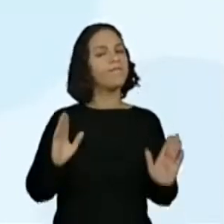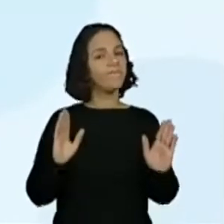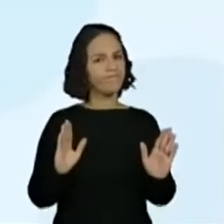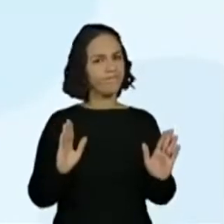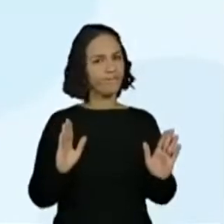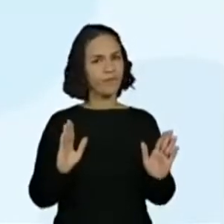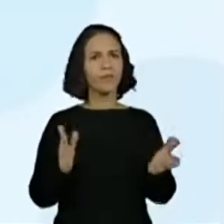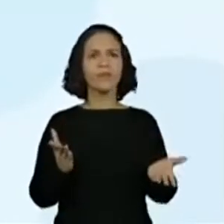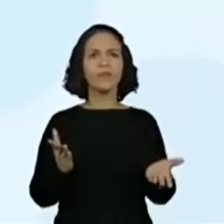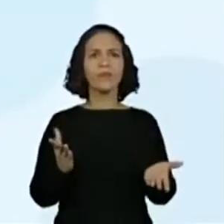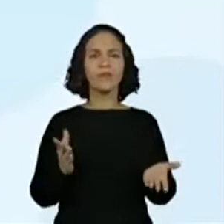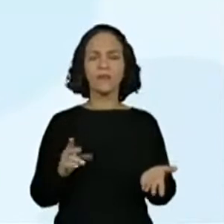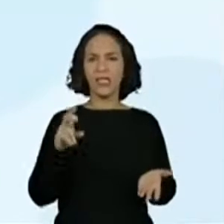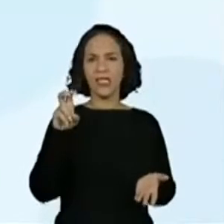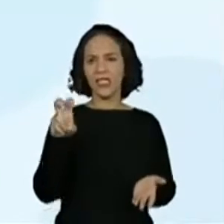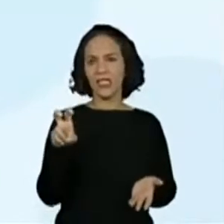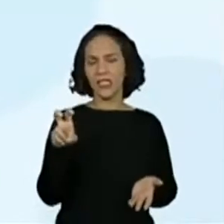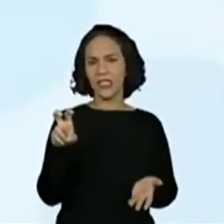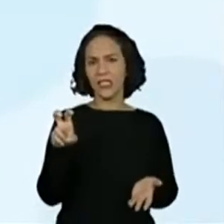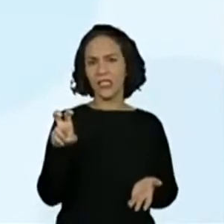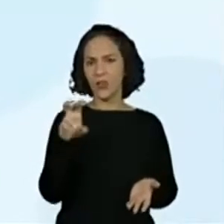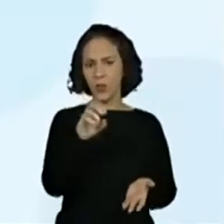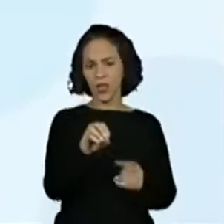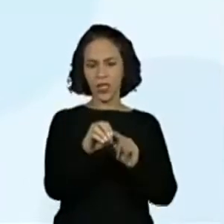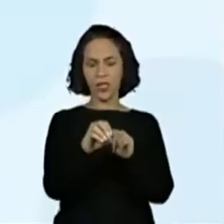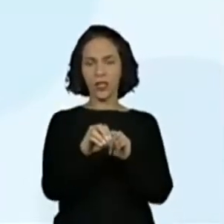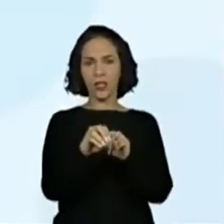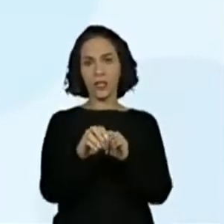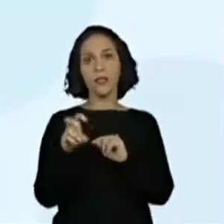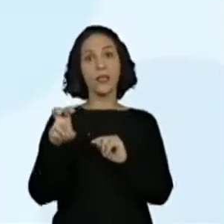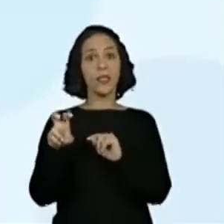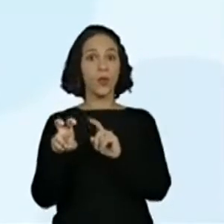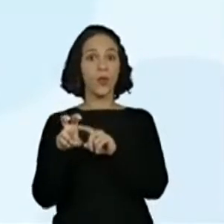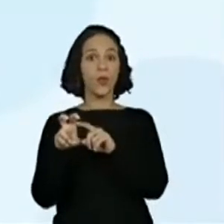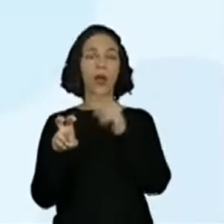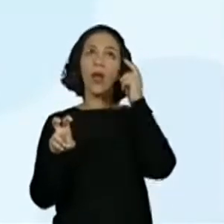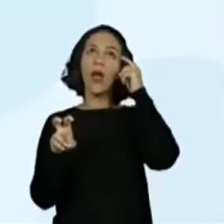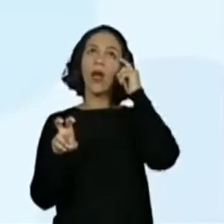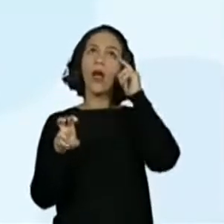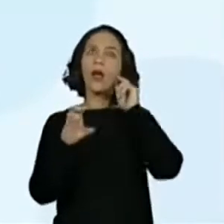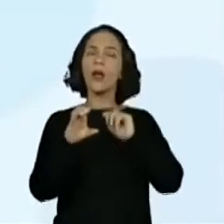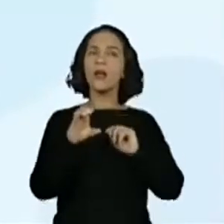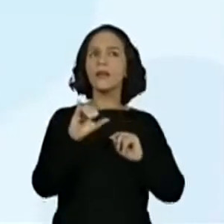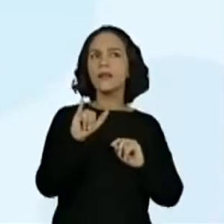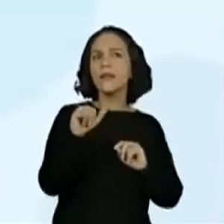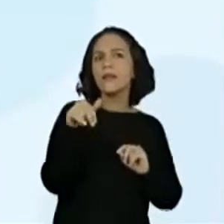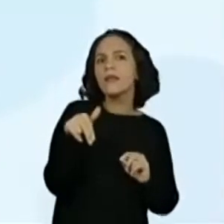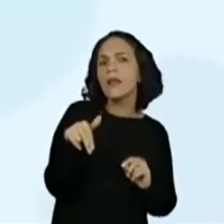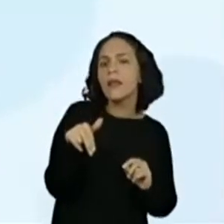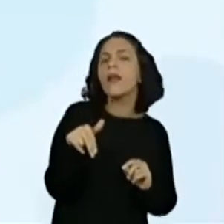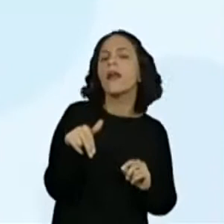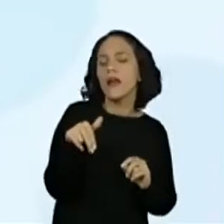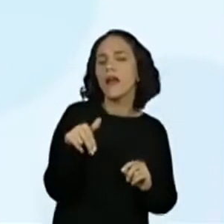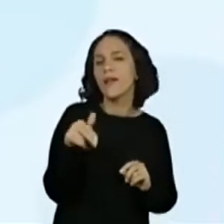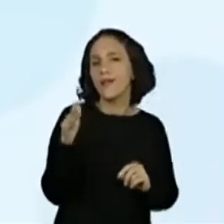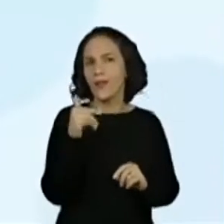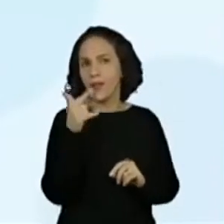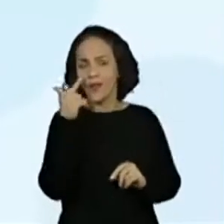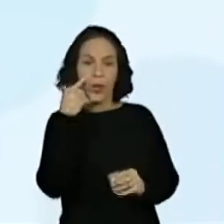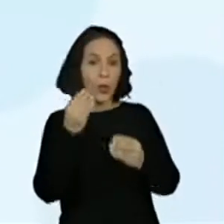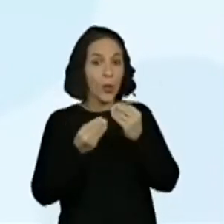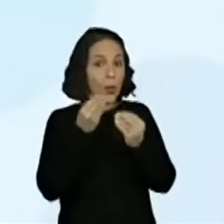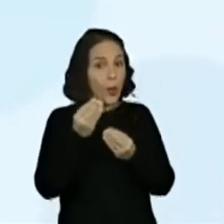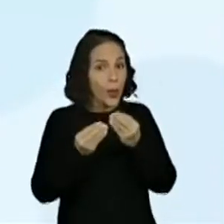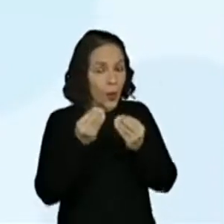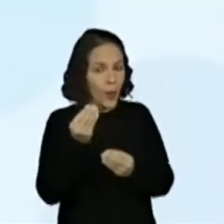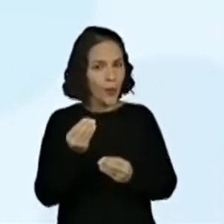Que número representa aqui os 50? São 5. 5 dezenas, certo? Então vamos ver como é a